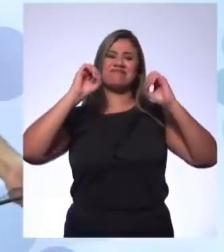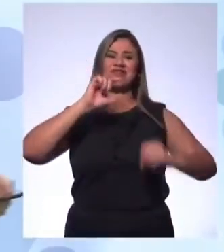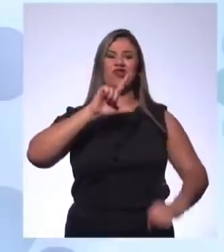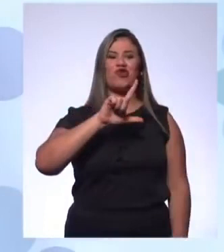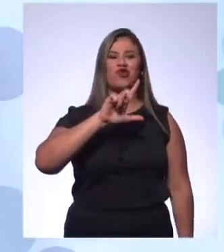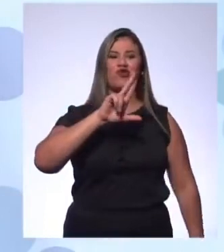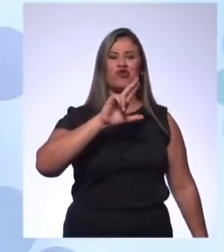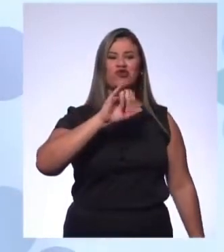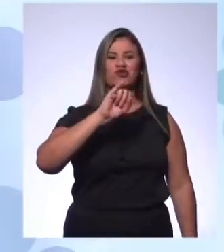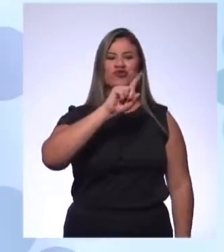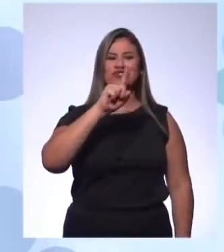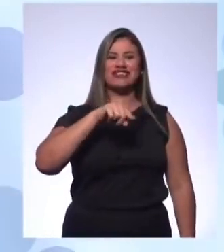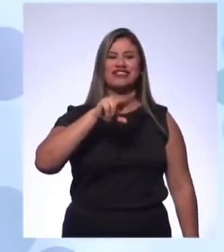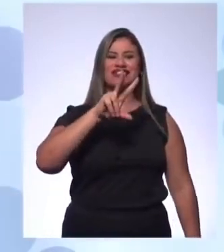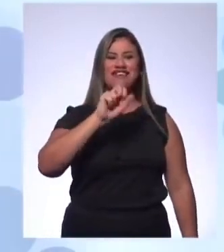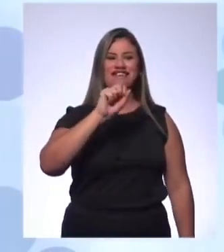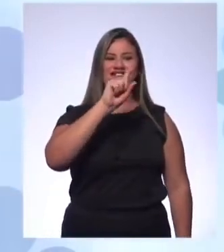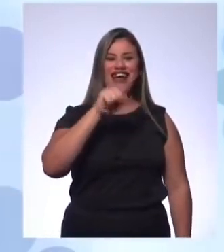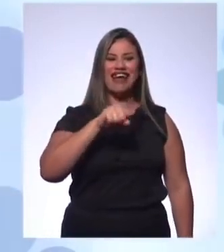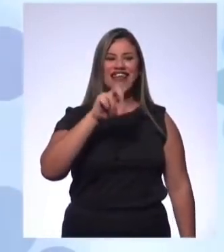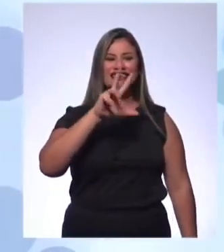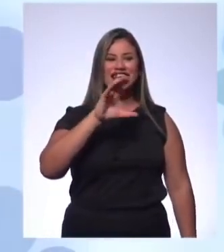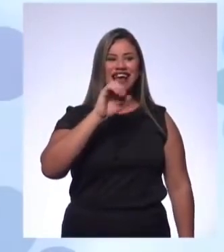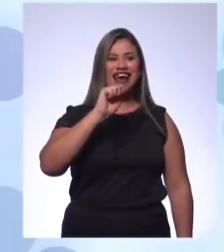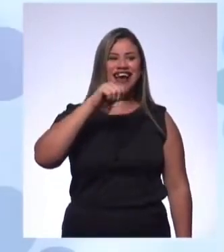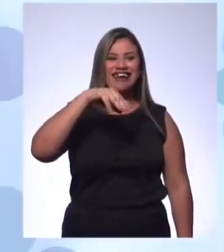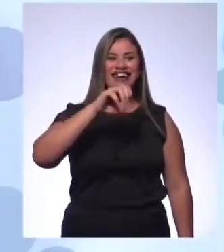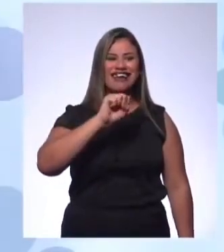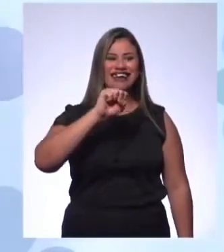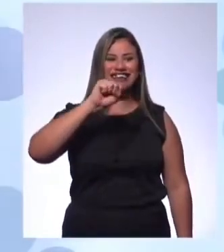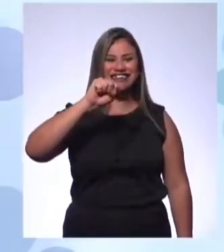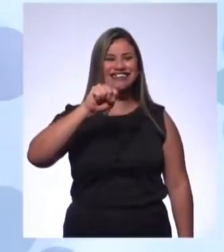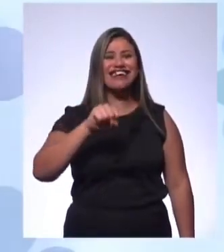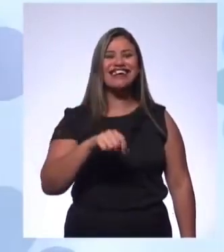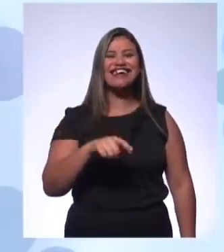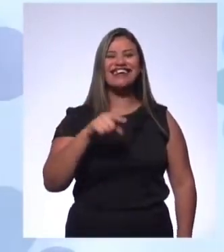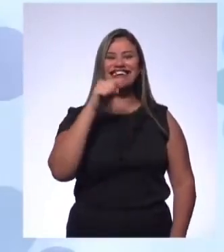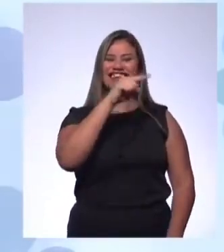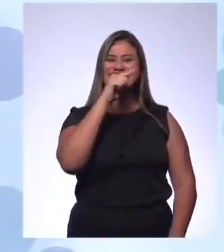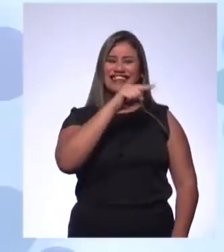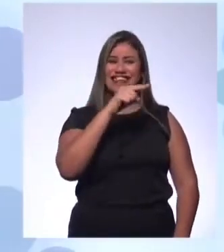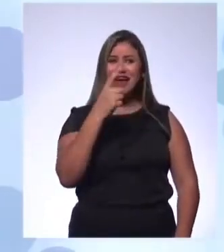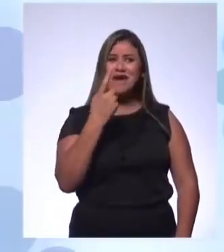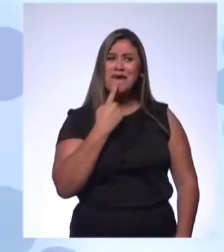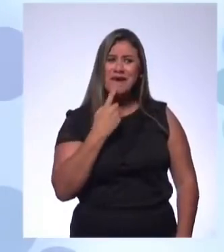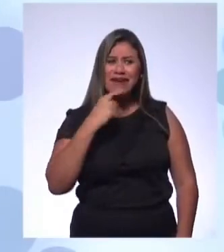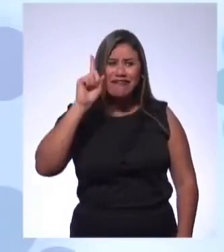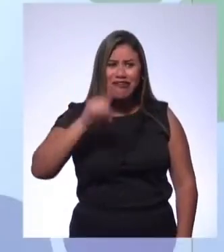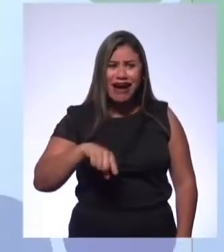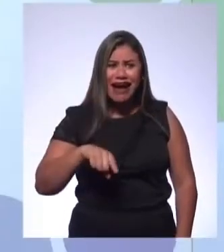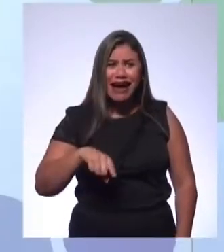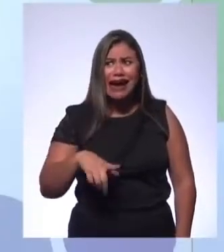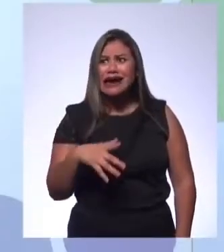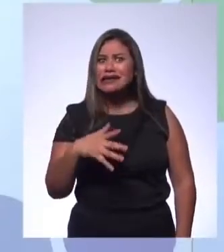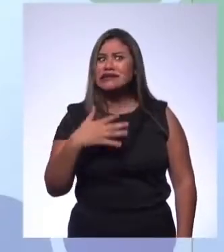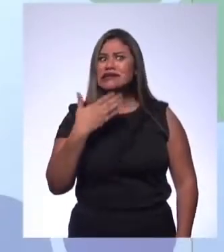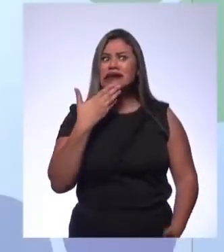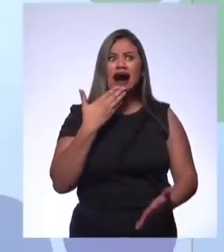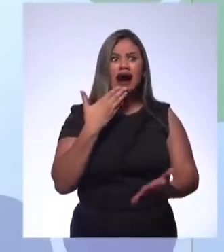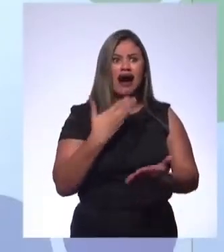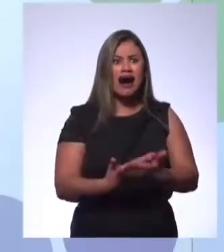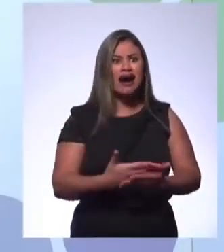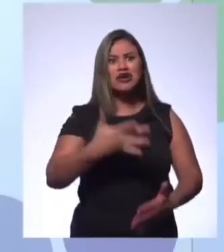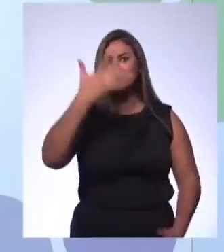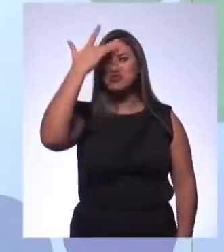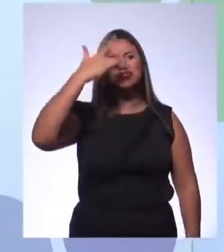Luiz Vaz de Camões. Camões era ruivo? Sim. Nossa, eu não Verboso sabia. e repentista. Caramba, muito